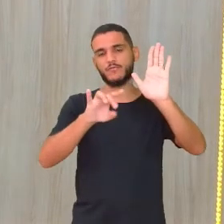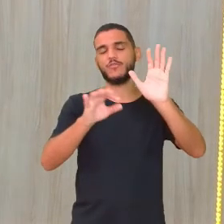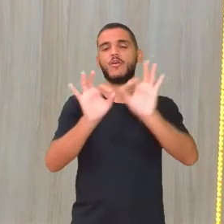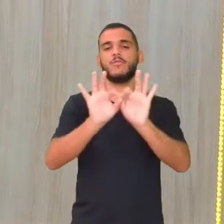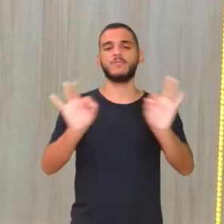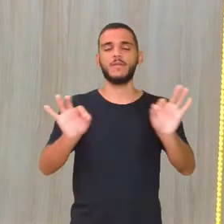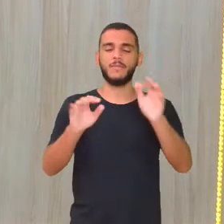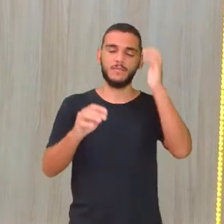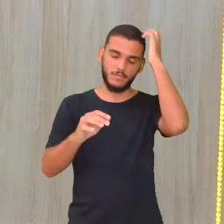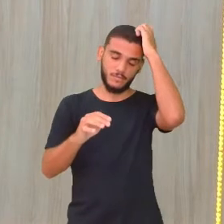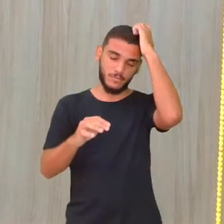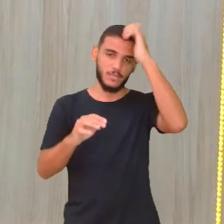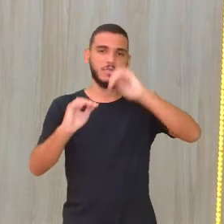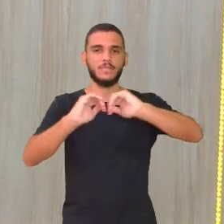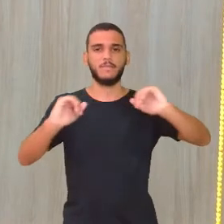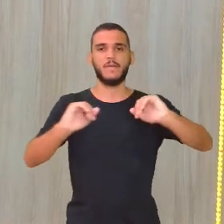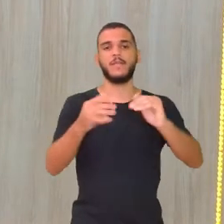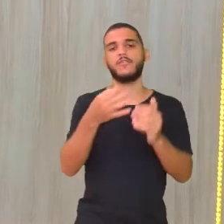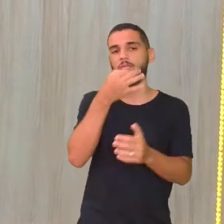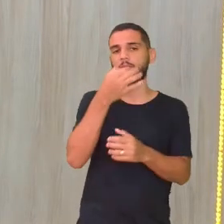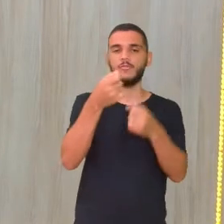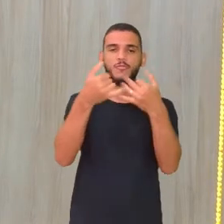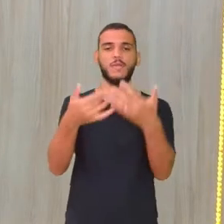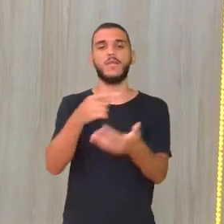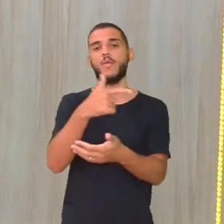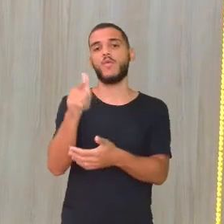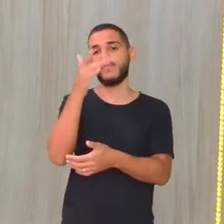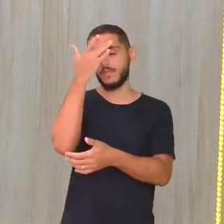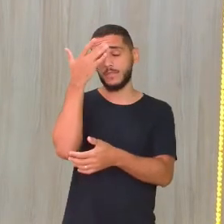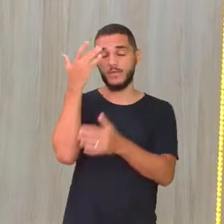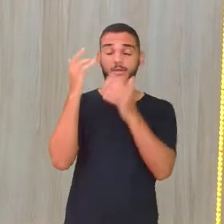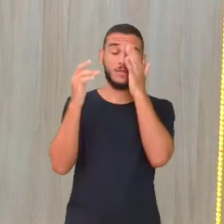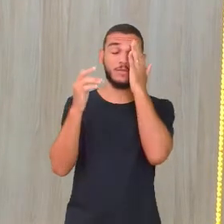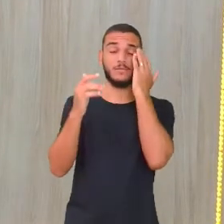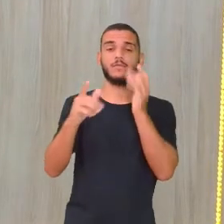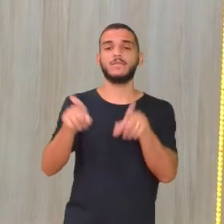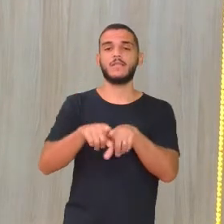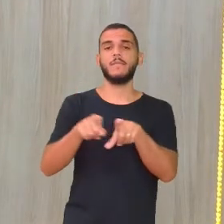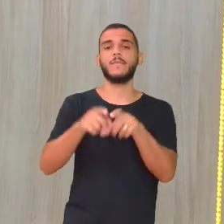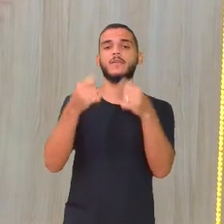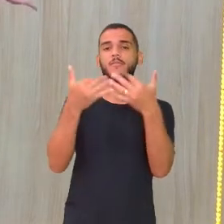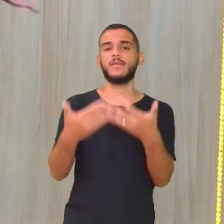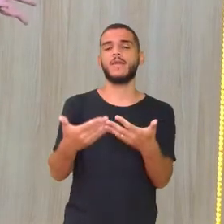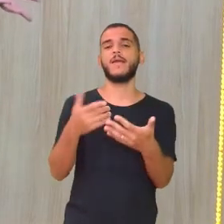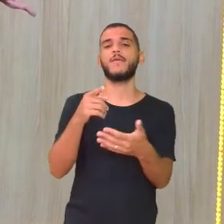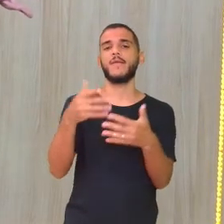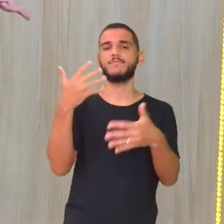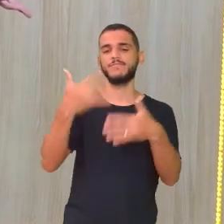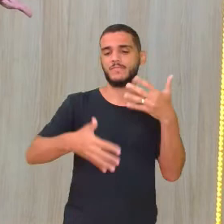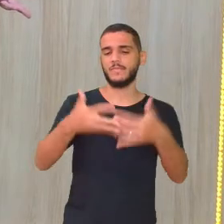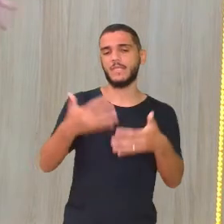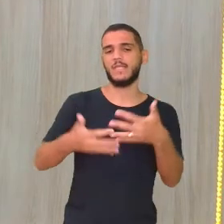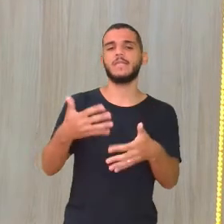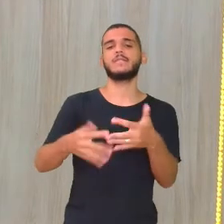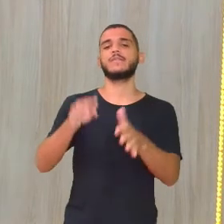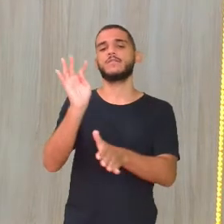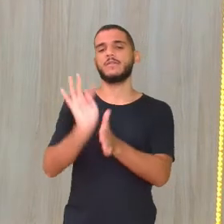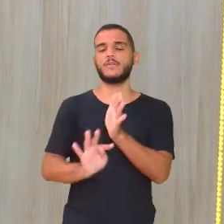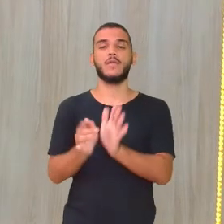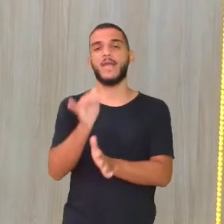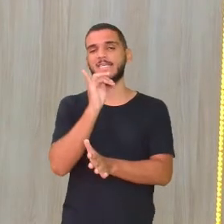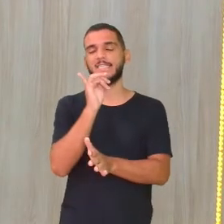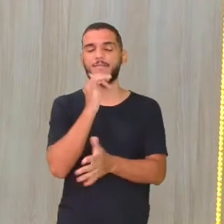está citando outra pessoa. Então, a gente pode também fazer essas inferências no texto. Num texto jornalístico, por exemplo, a gente